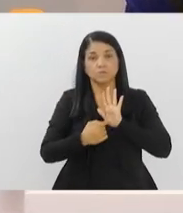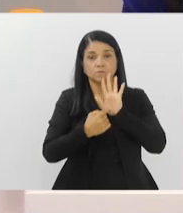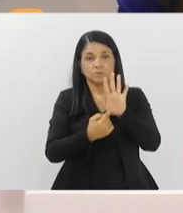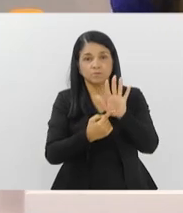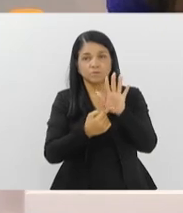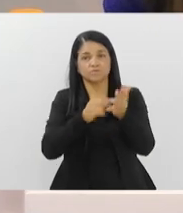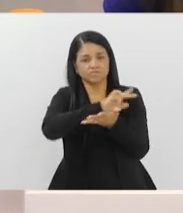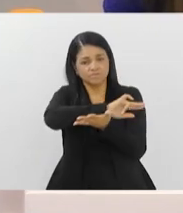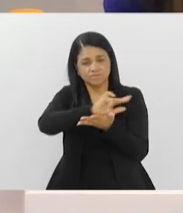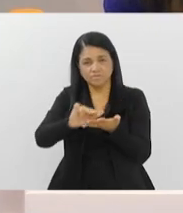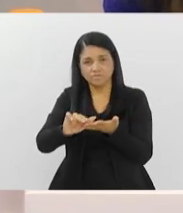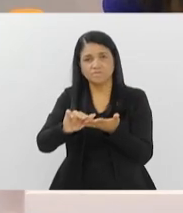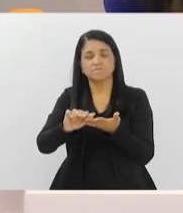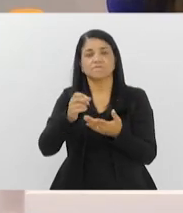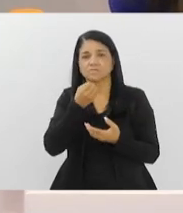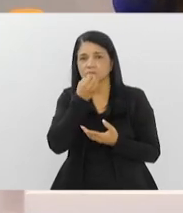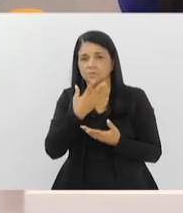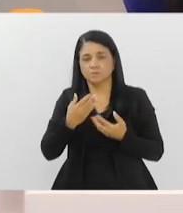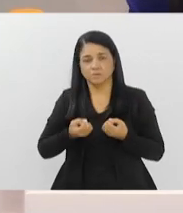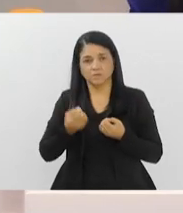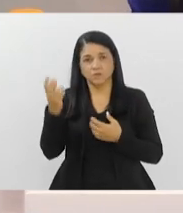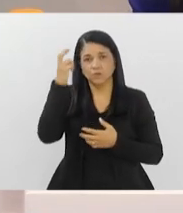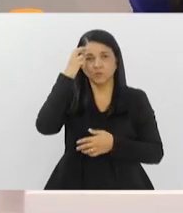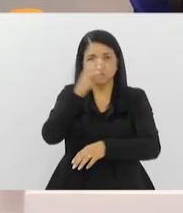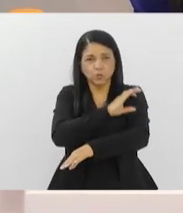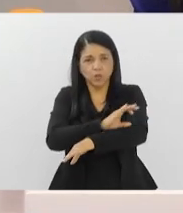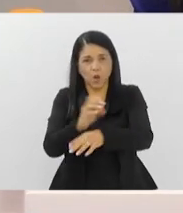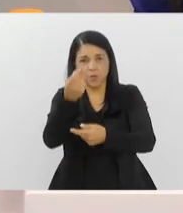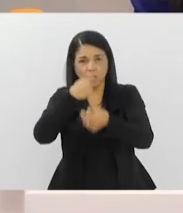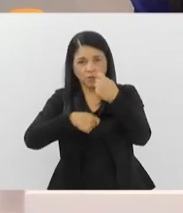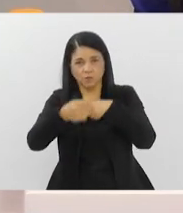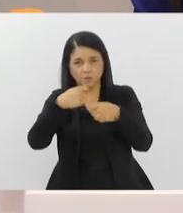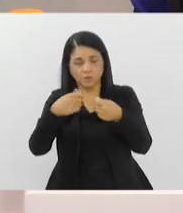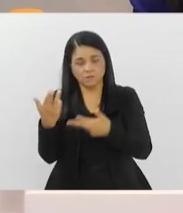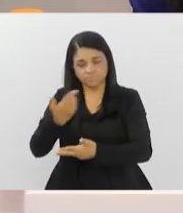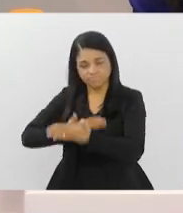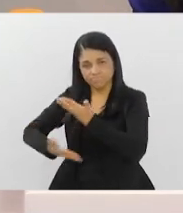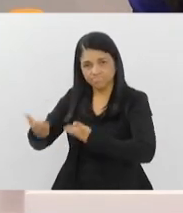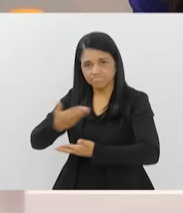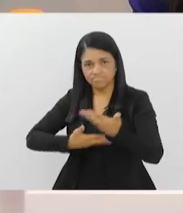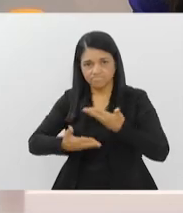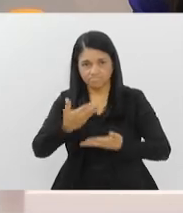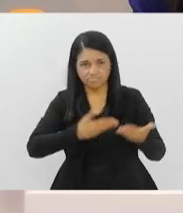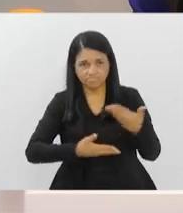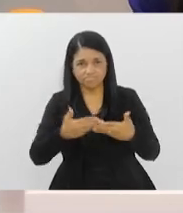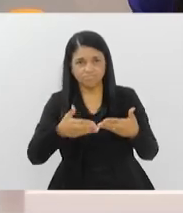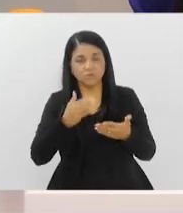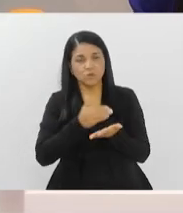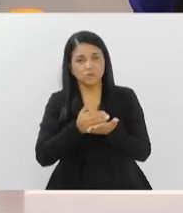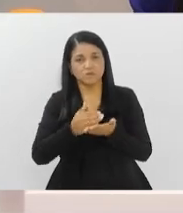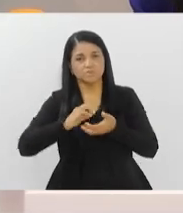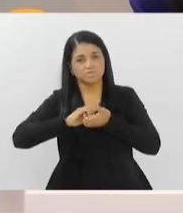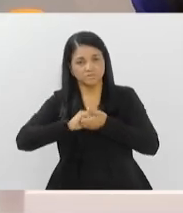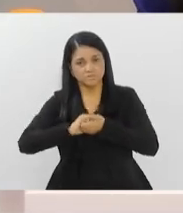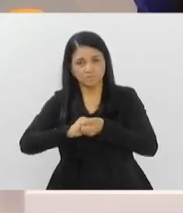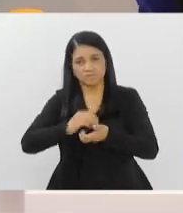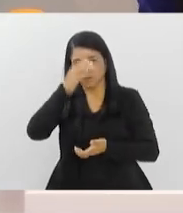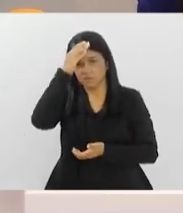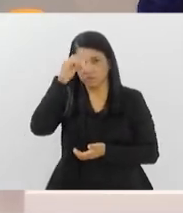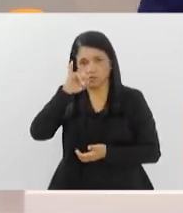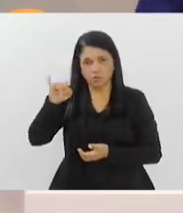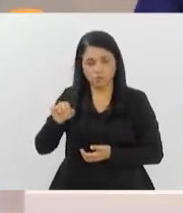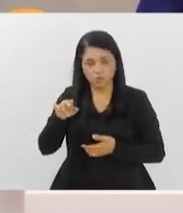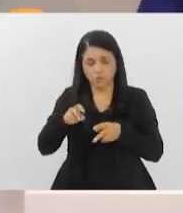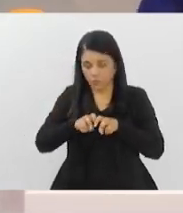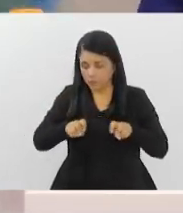inúmeros benefícios econômicos e culturais que emergem dessa interação. Gostaria de começar cumprimentando Tia Ju, os membros